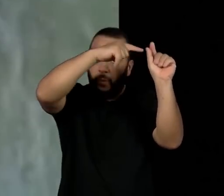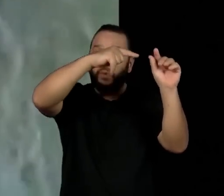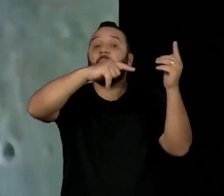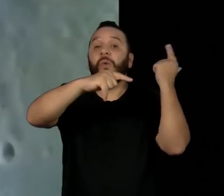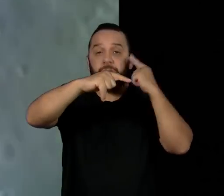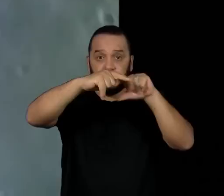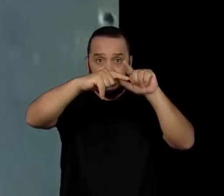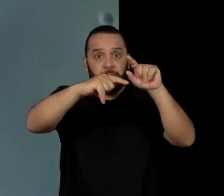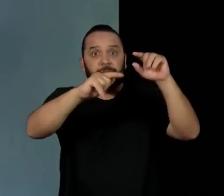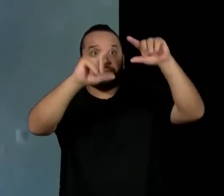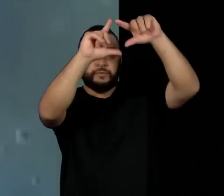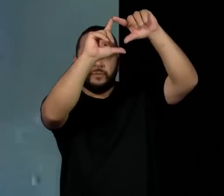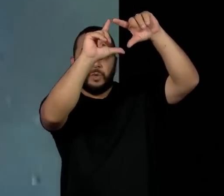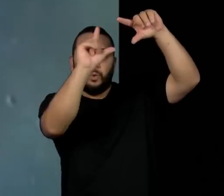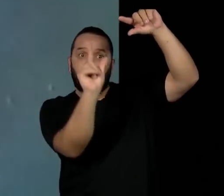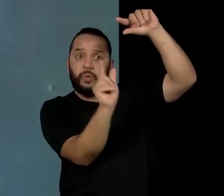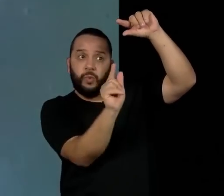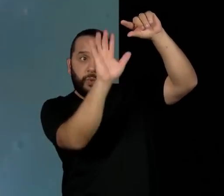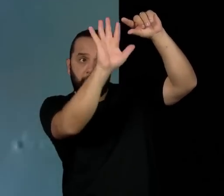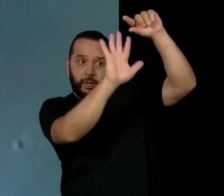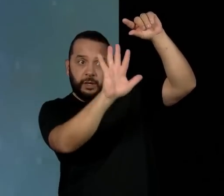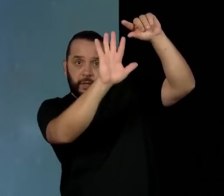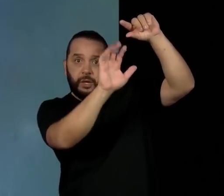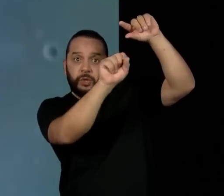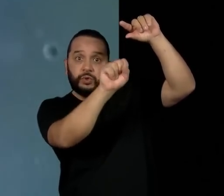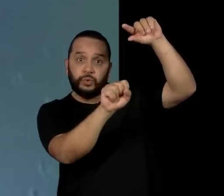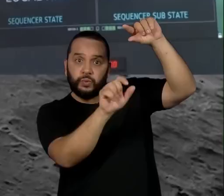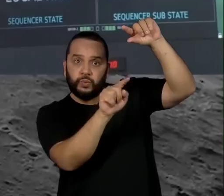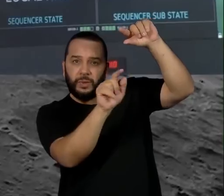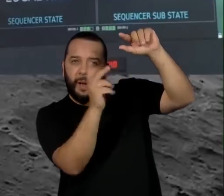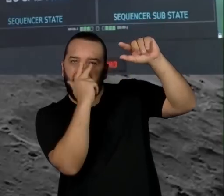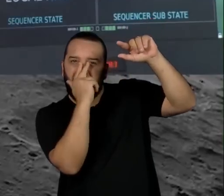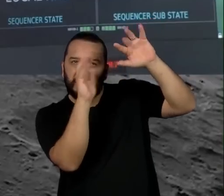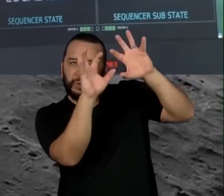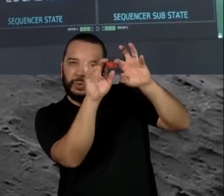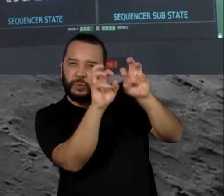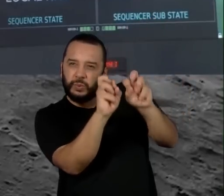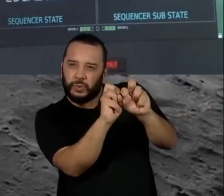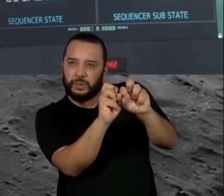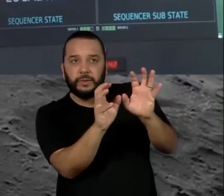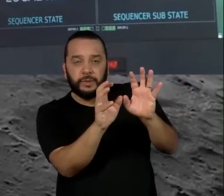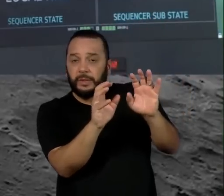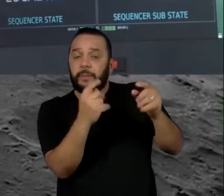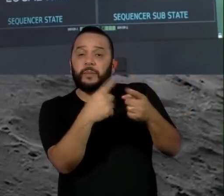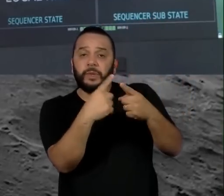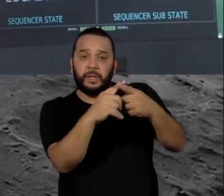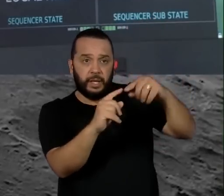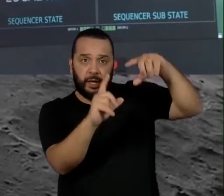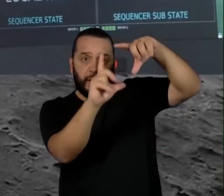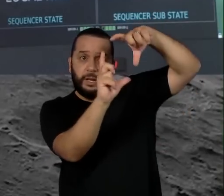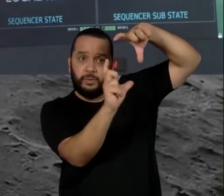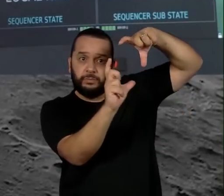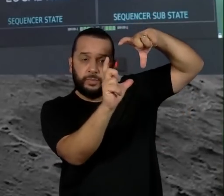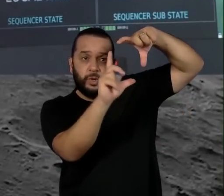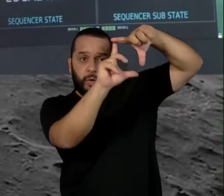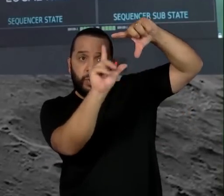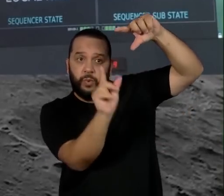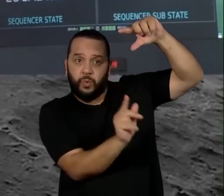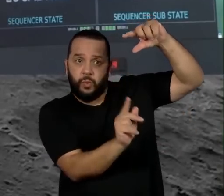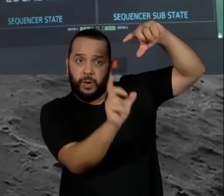região é conhecida como o lado escuro do satélite terrestre. Além de não receber luz do Sol, as temperaturas